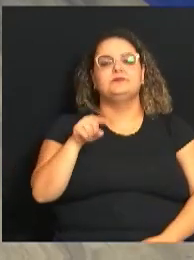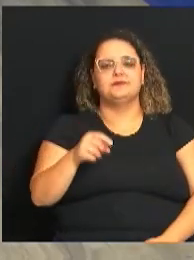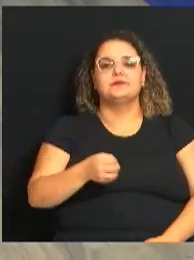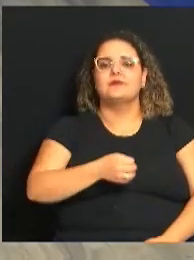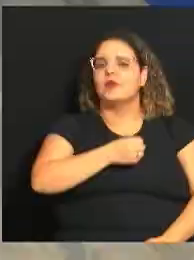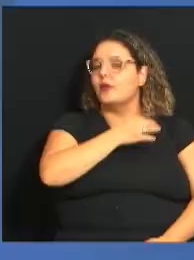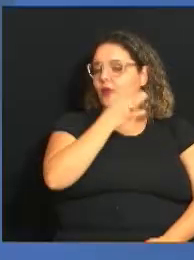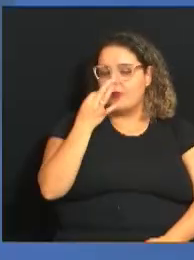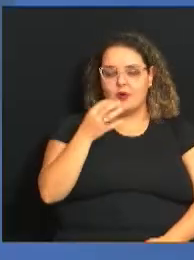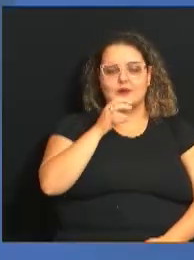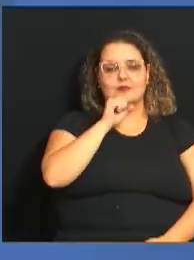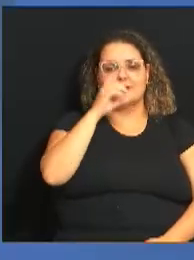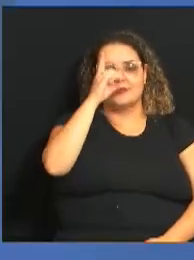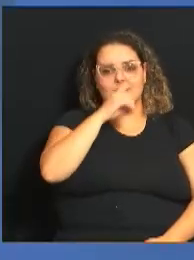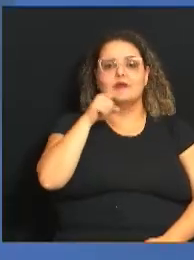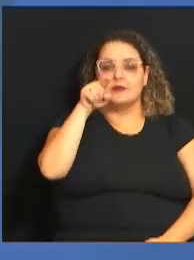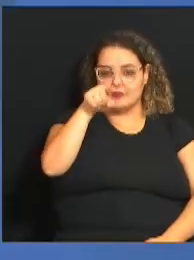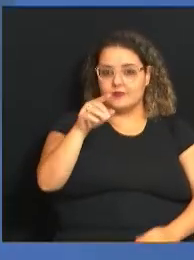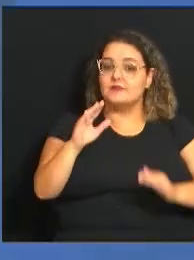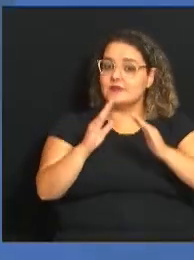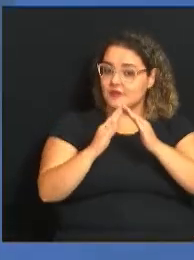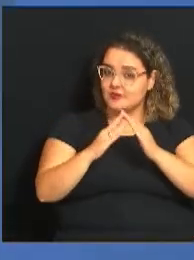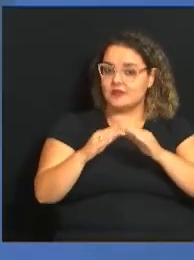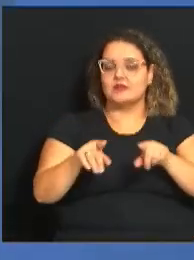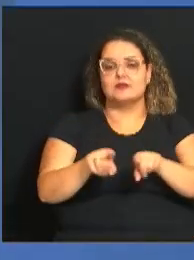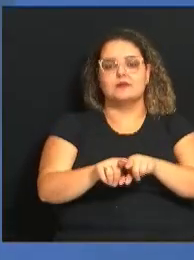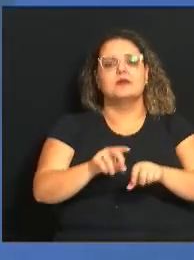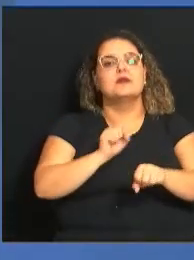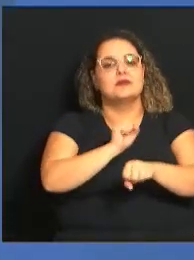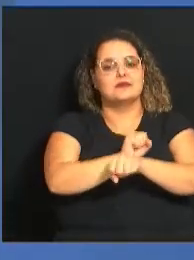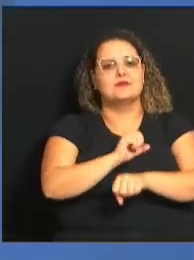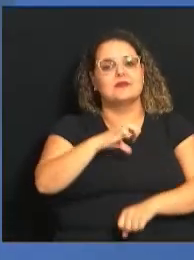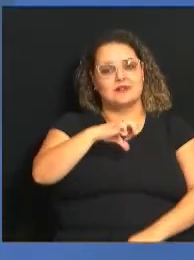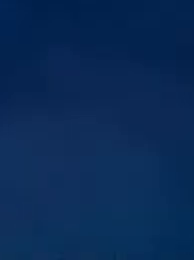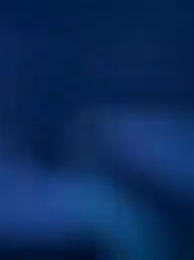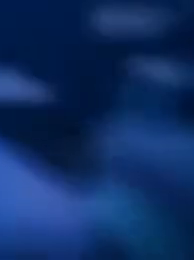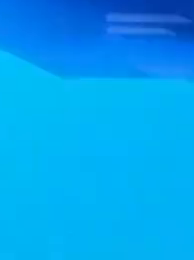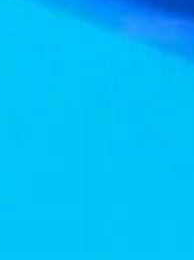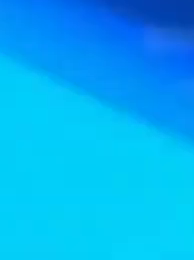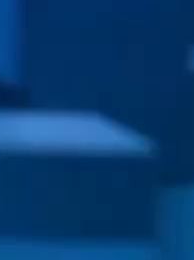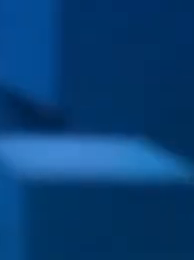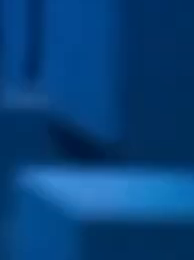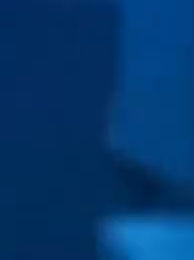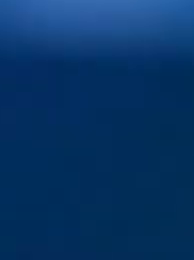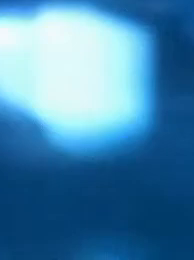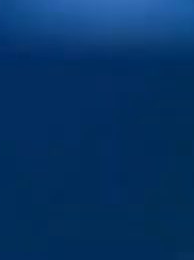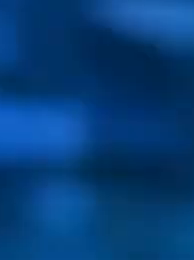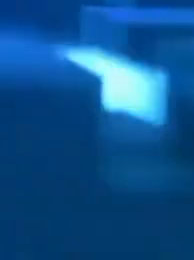semana para você aí de casa. Eu te espero segunda-feira às 9 horas.